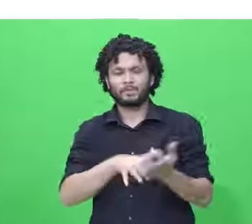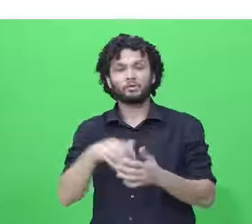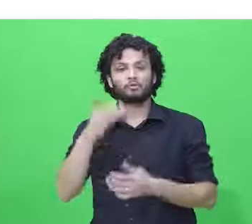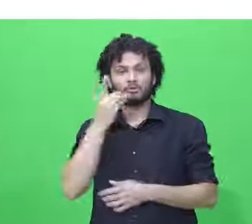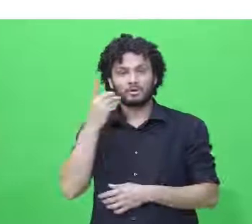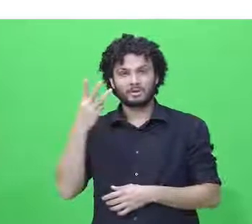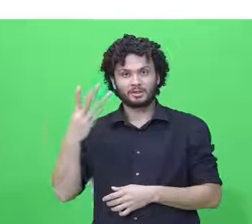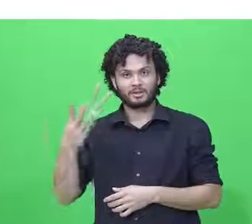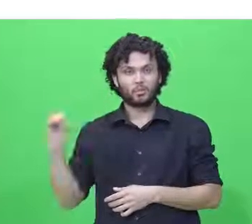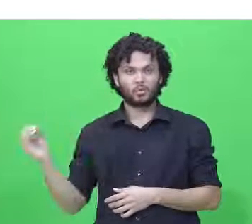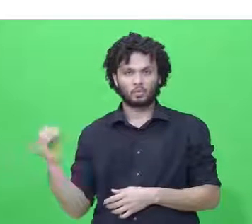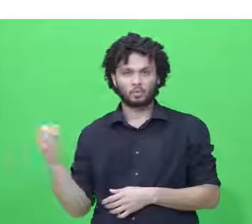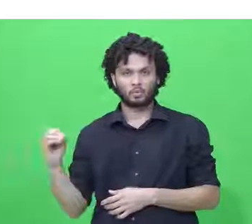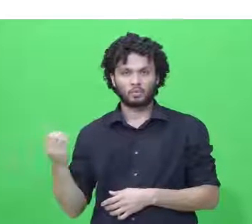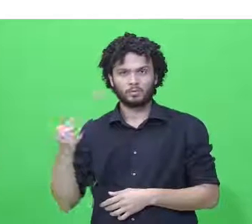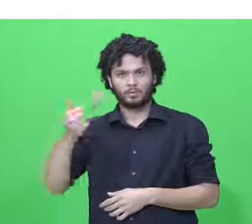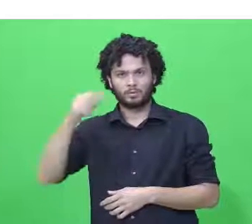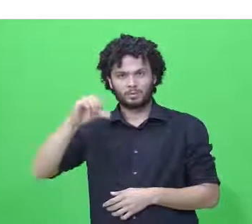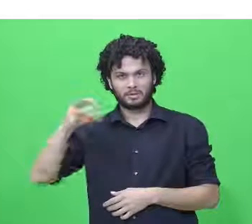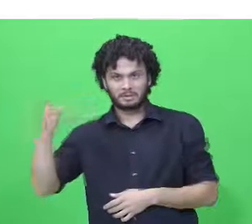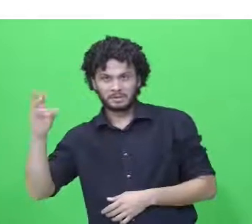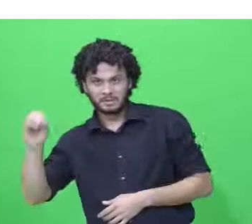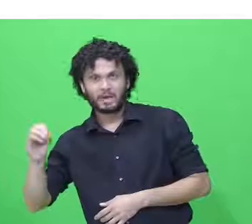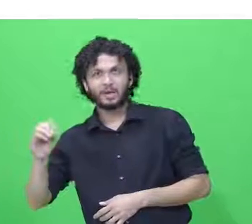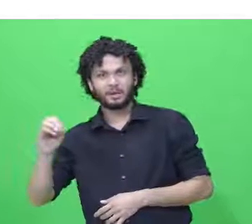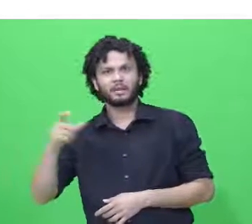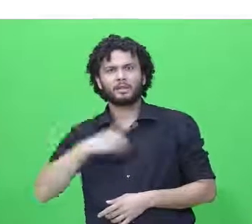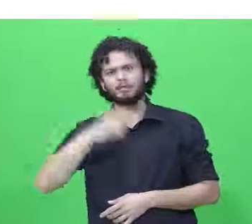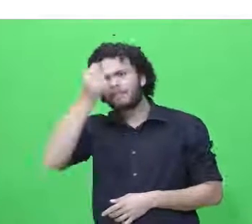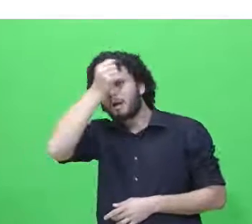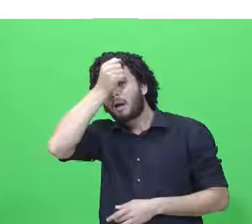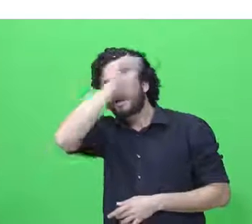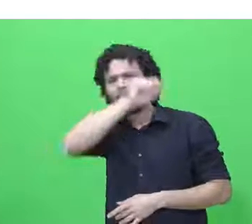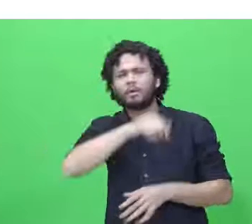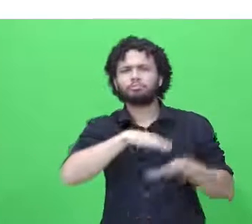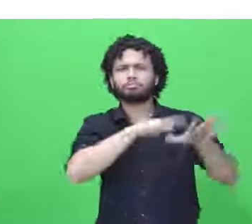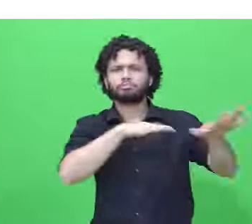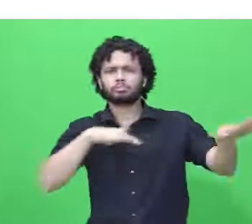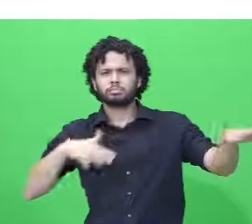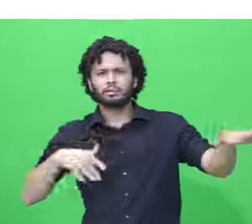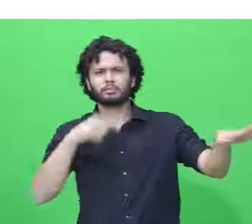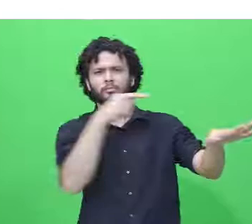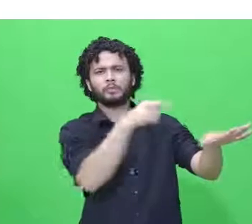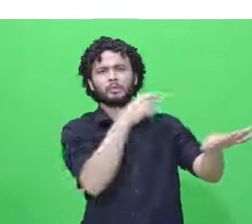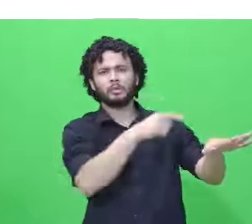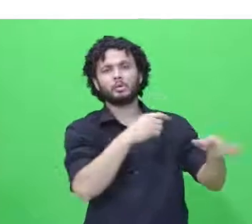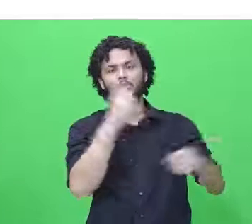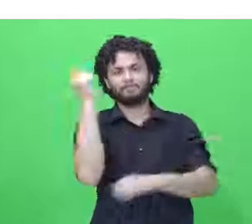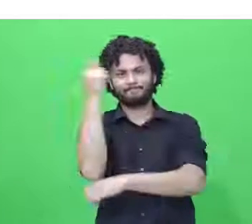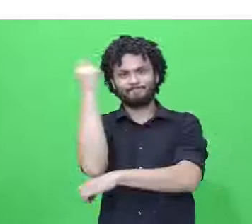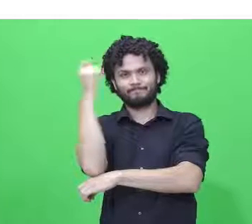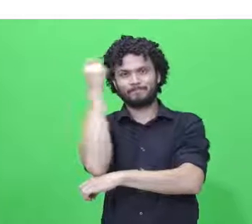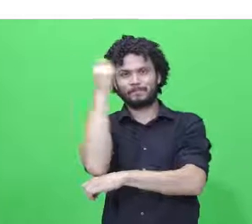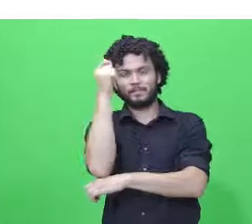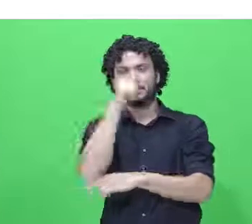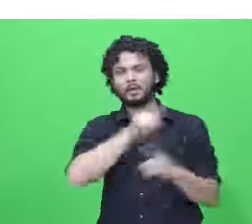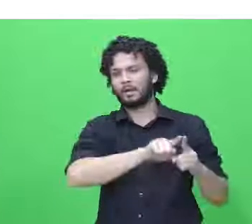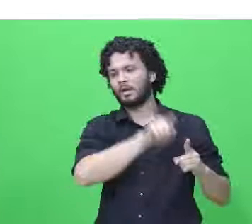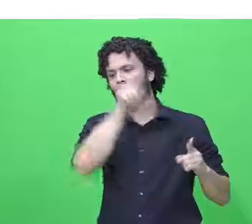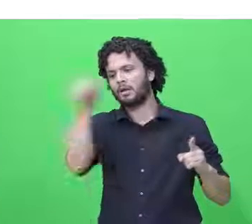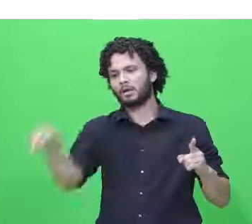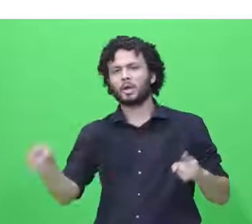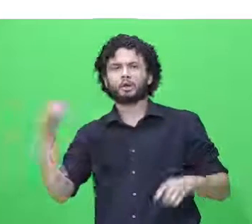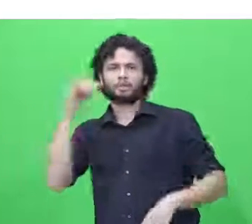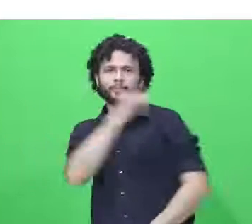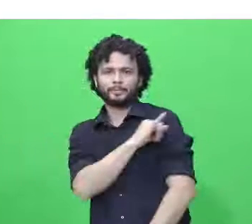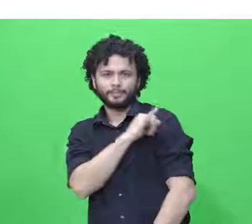outubro de 1930, os rebeldes liderados por Getúlio Vargas partiram do Rio Grande do Sul em direção então aí ao